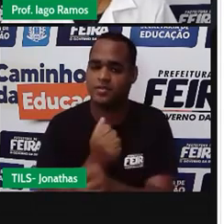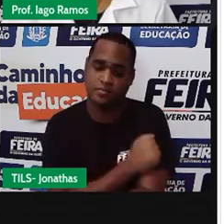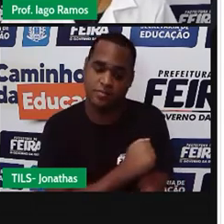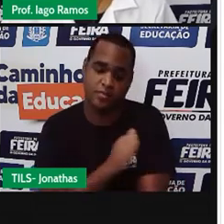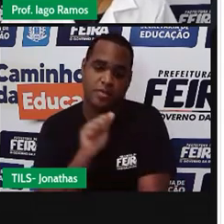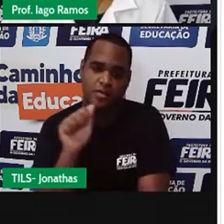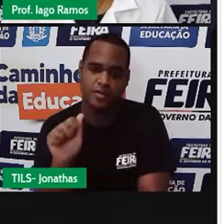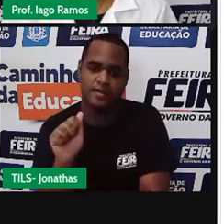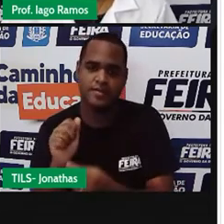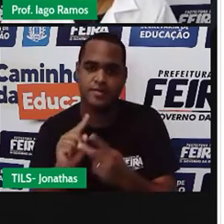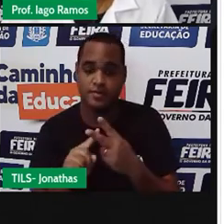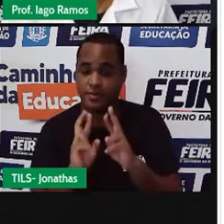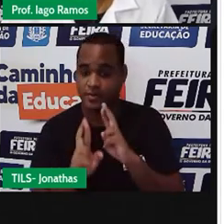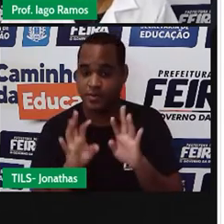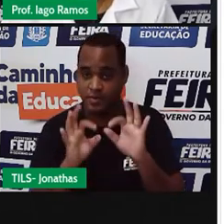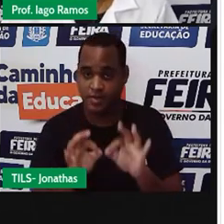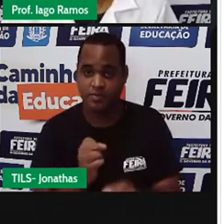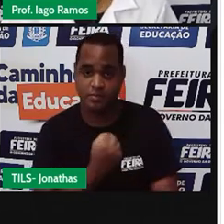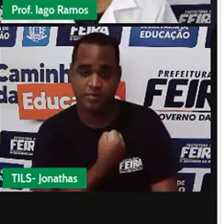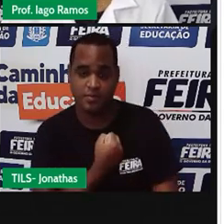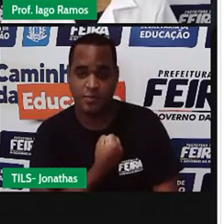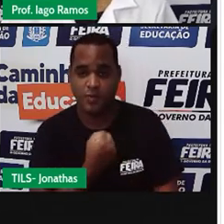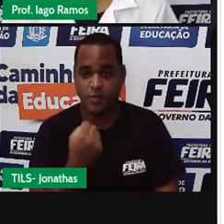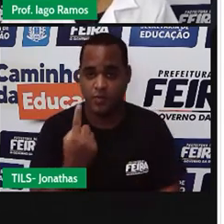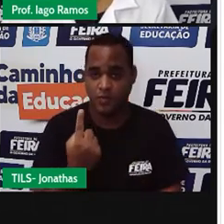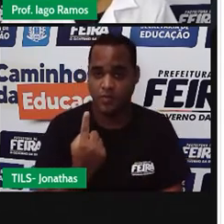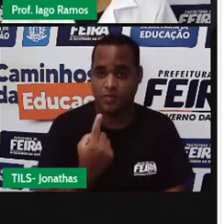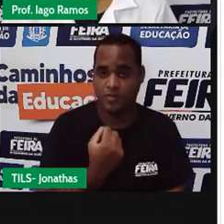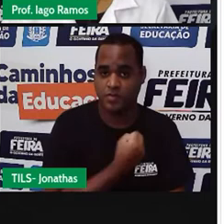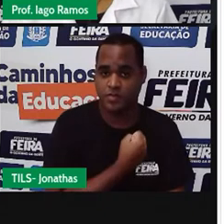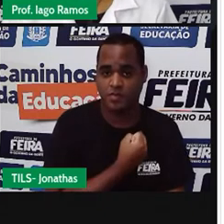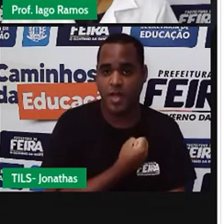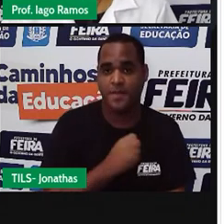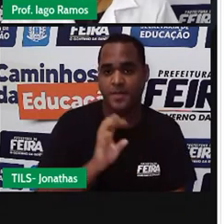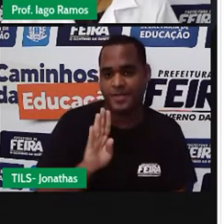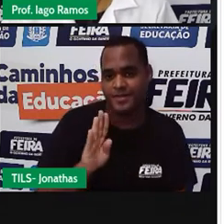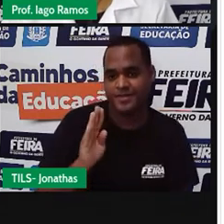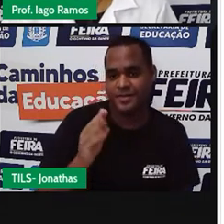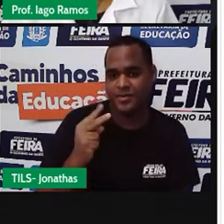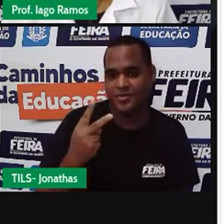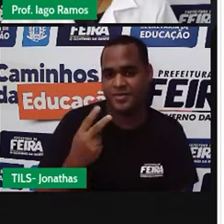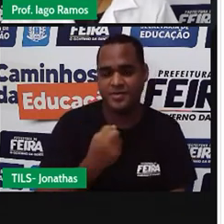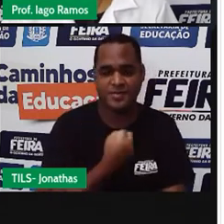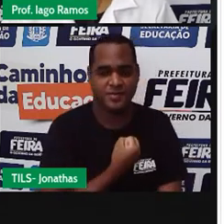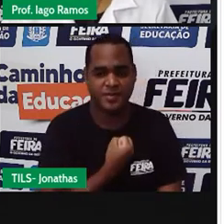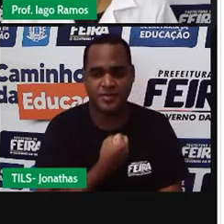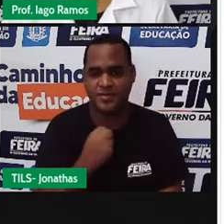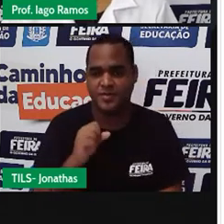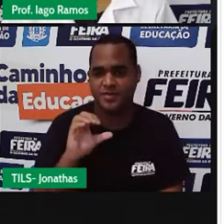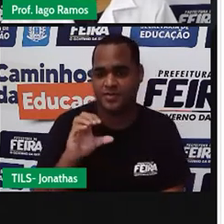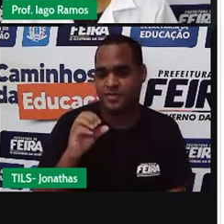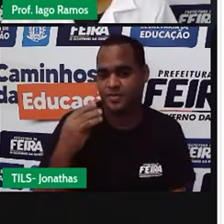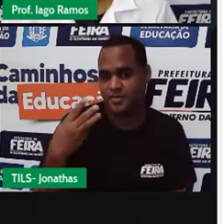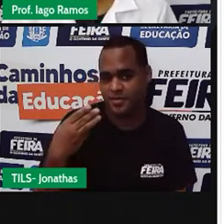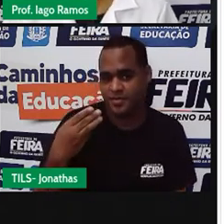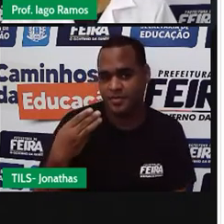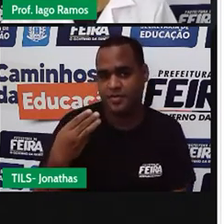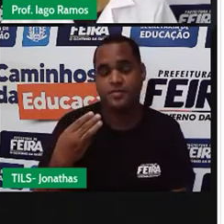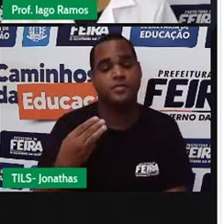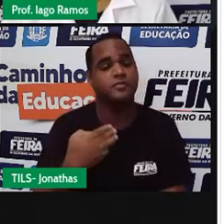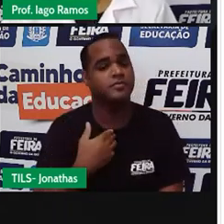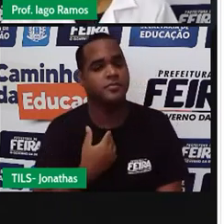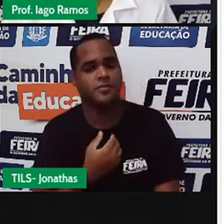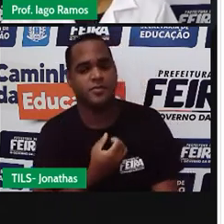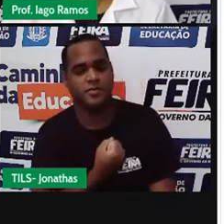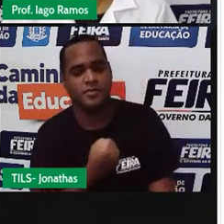achou como resultado número 1 o bebê achou como resultado número dois você achou como resultado número 3